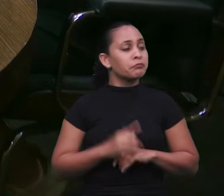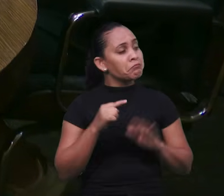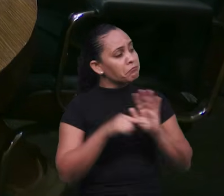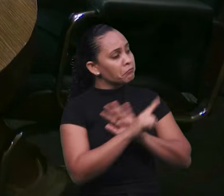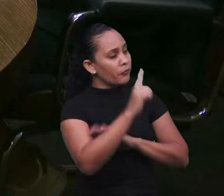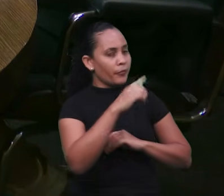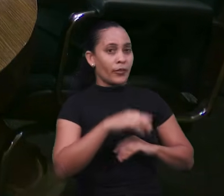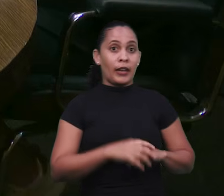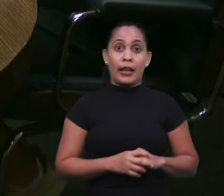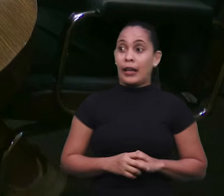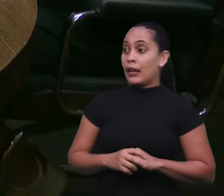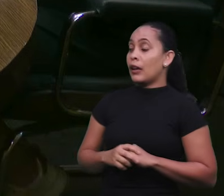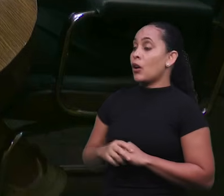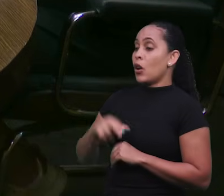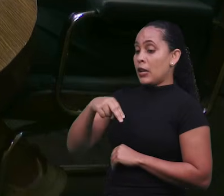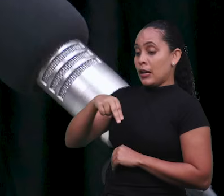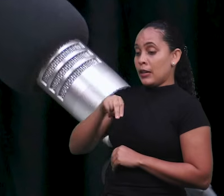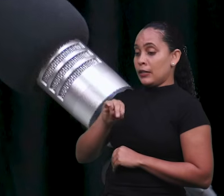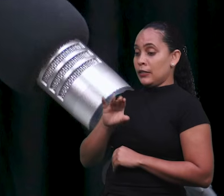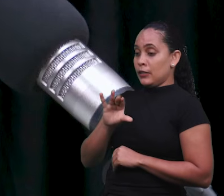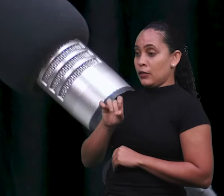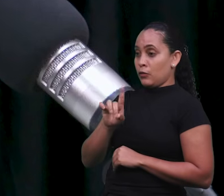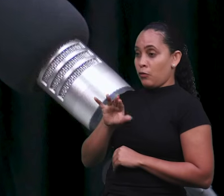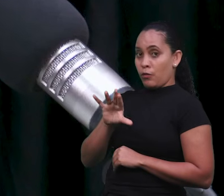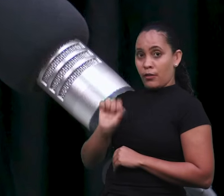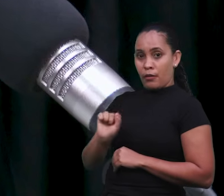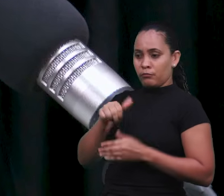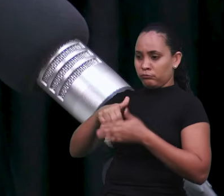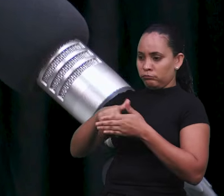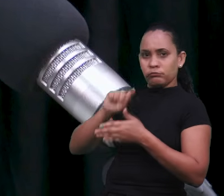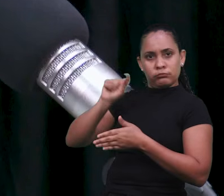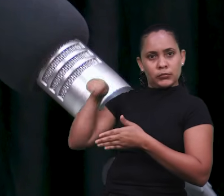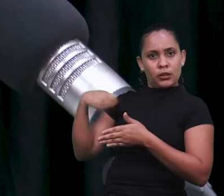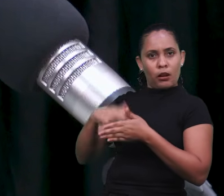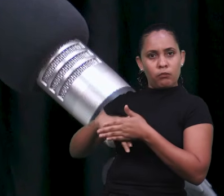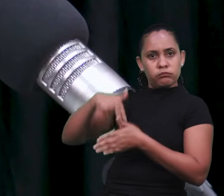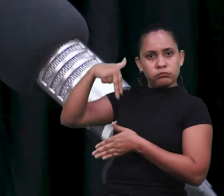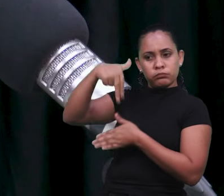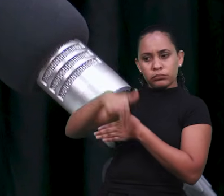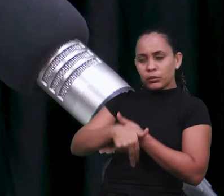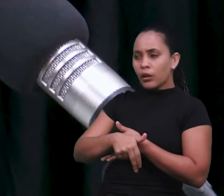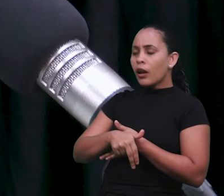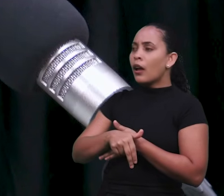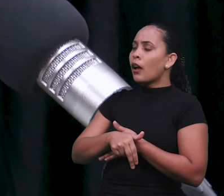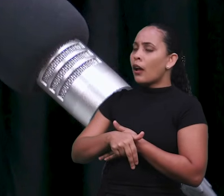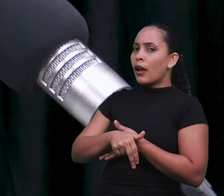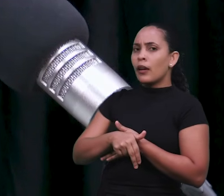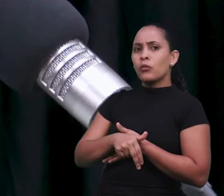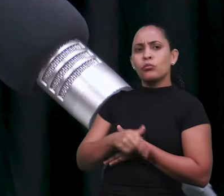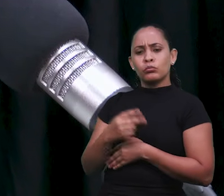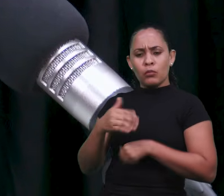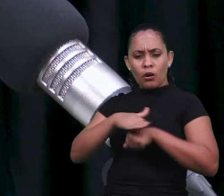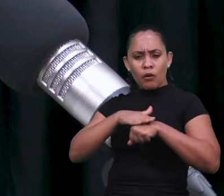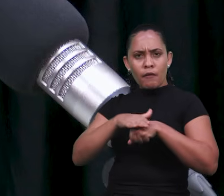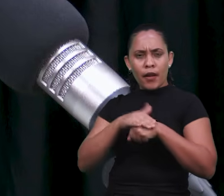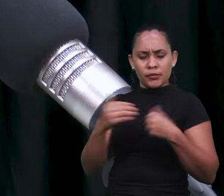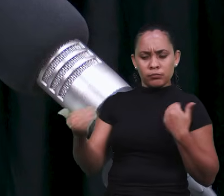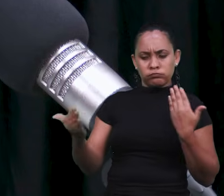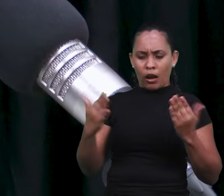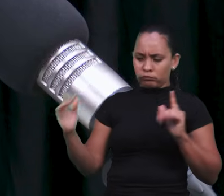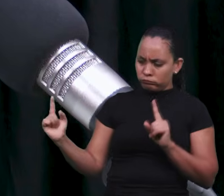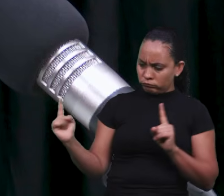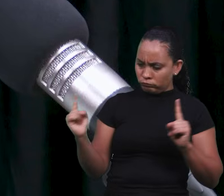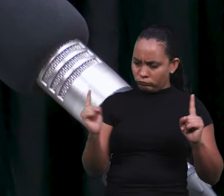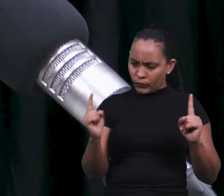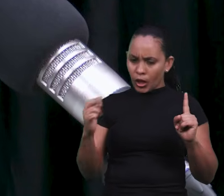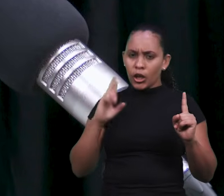Nicodemos, né? Que ele fala para encontro o Senhor, como é que eu faço para herdar a eternidade, né? E aí o Senhor fala, ó, tem que ser nascido do Espírito, né?